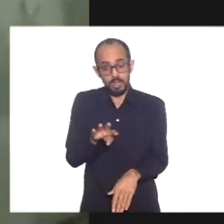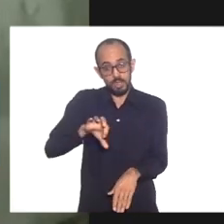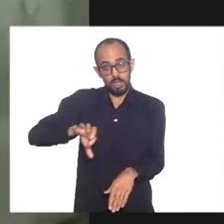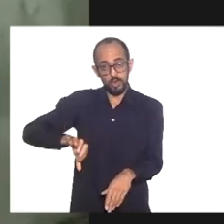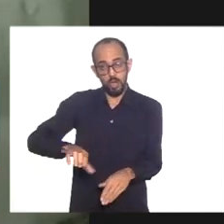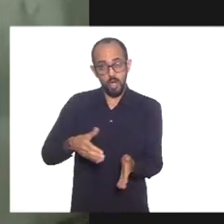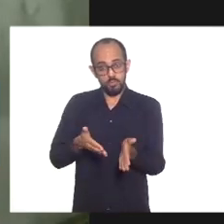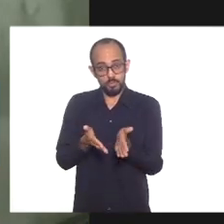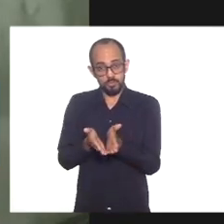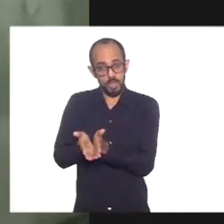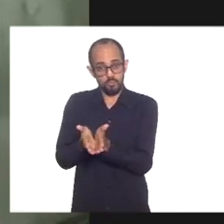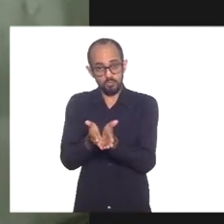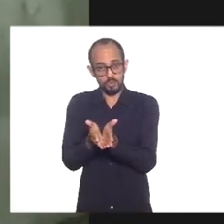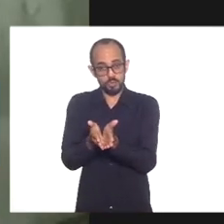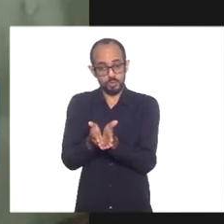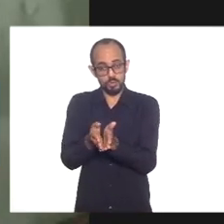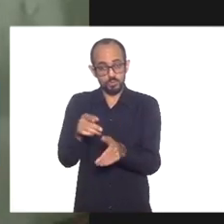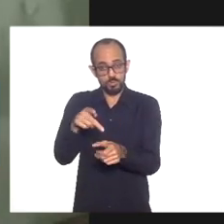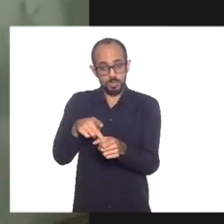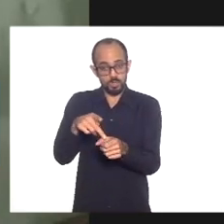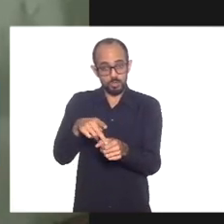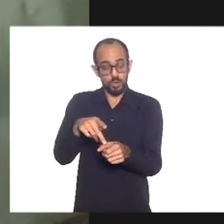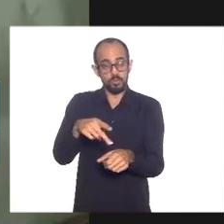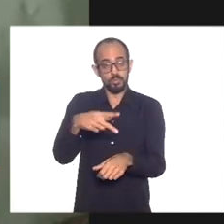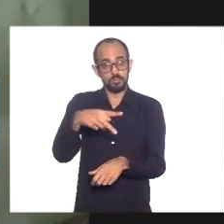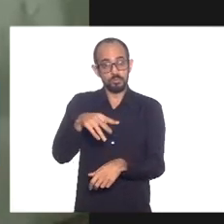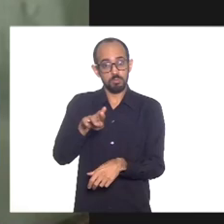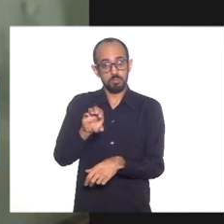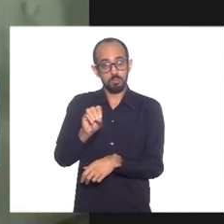né, feitos através do Promef,